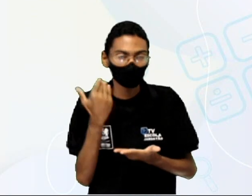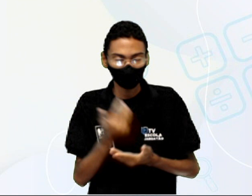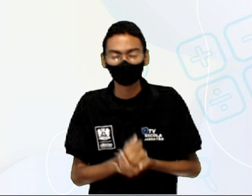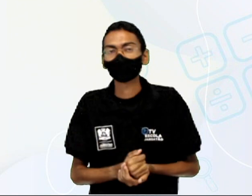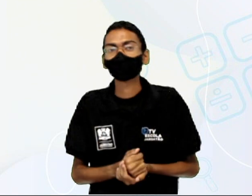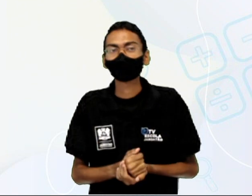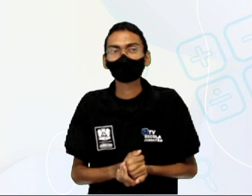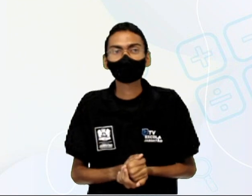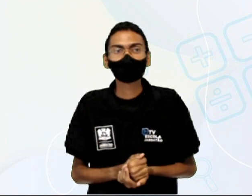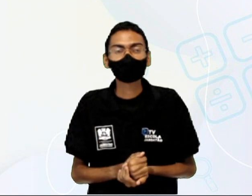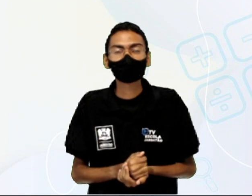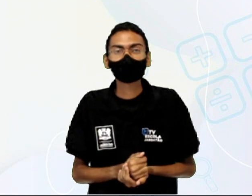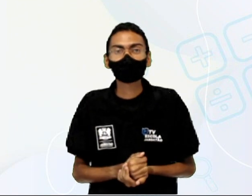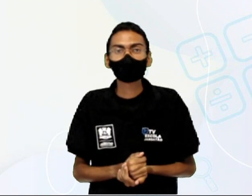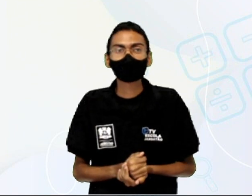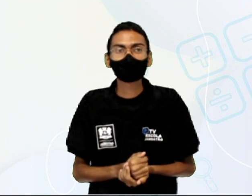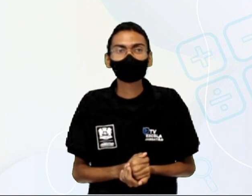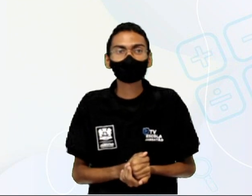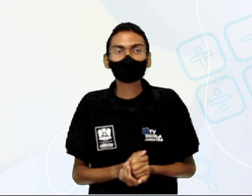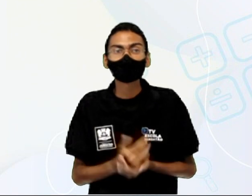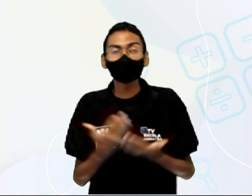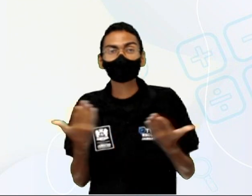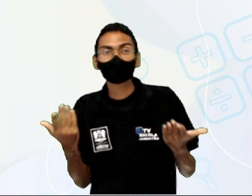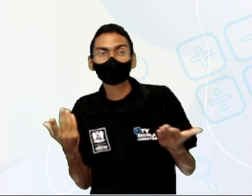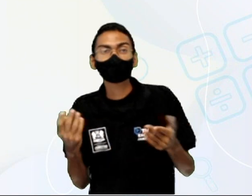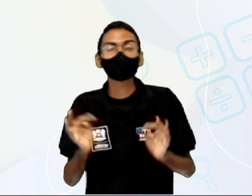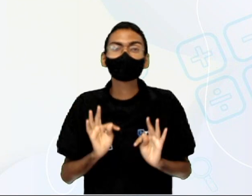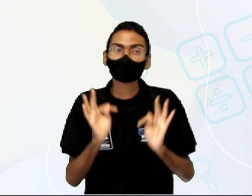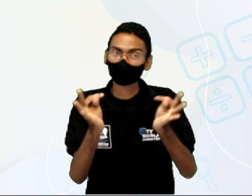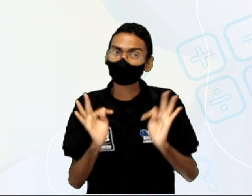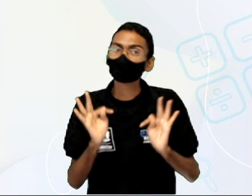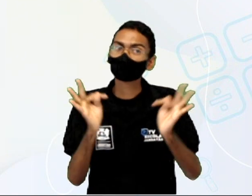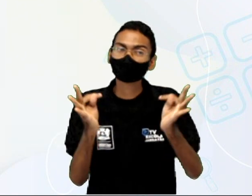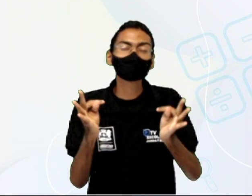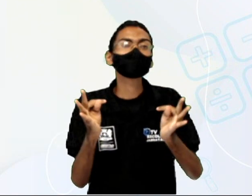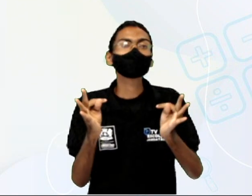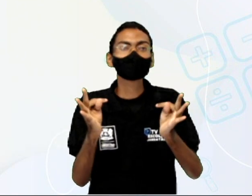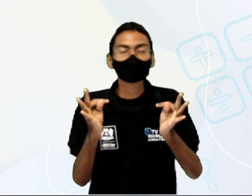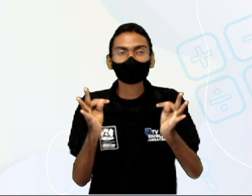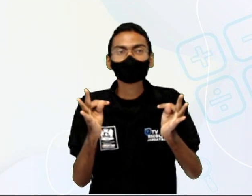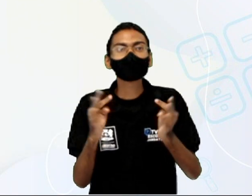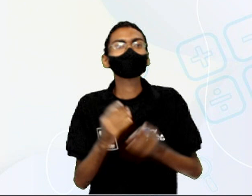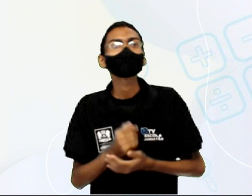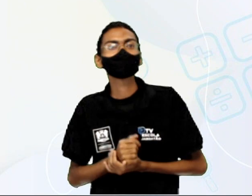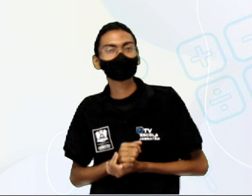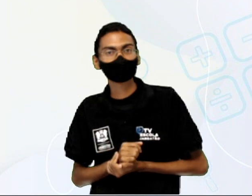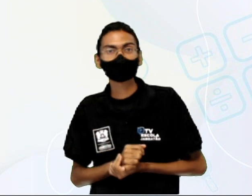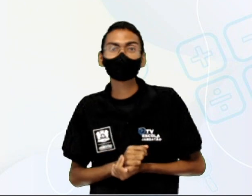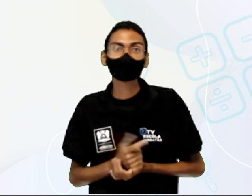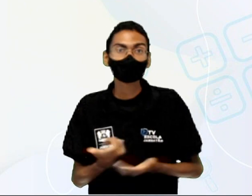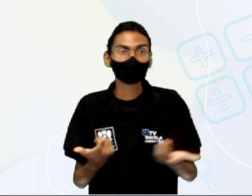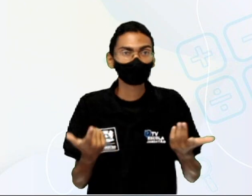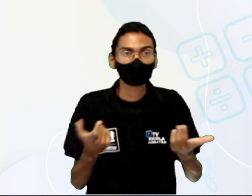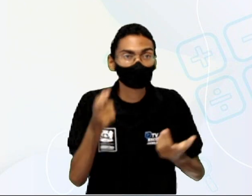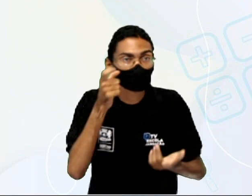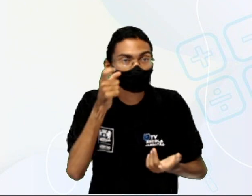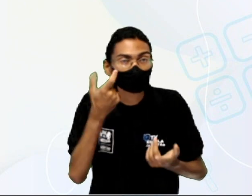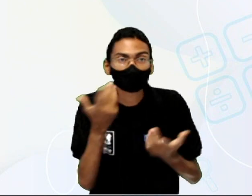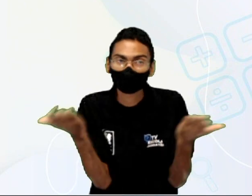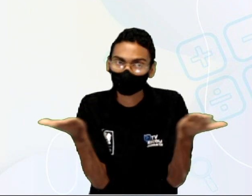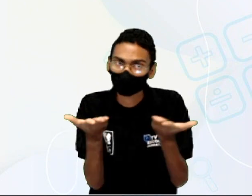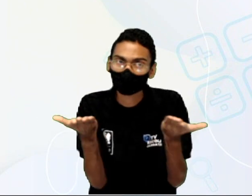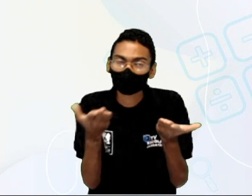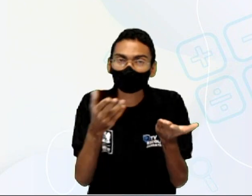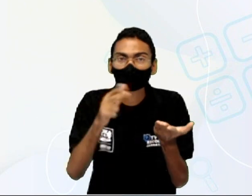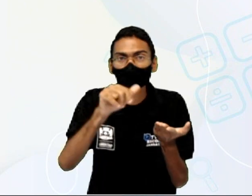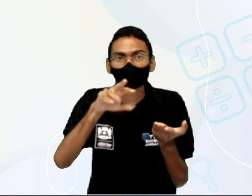Outro aspecto tecnológico a ser considerado é a nanotecnologia. Mas